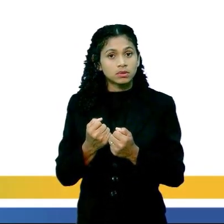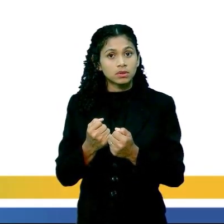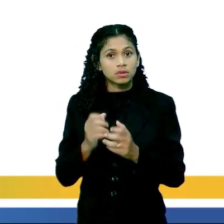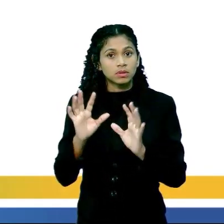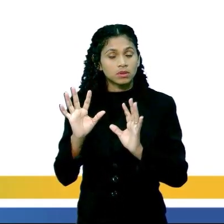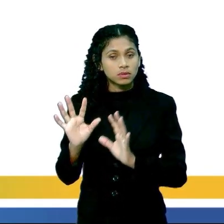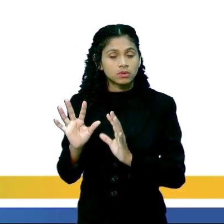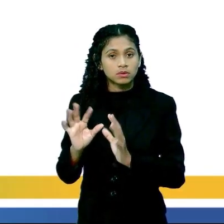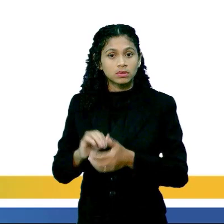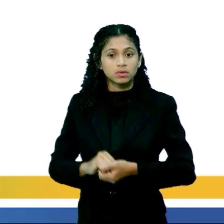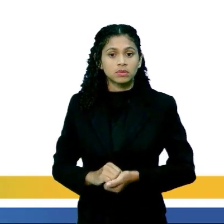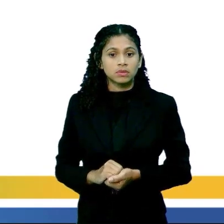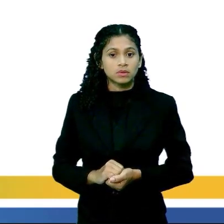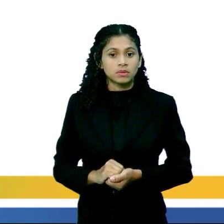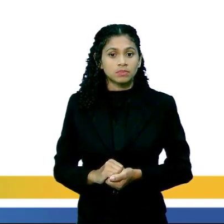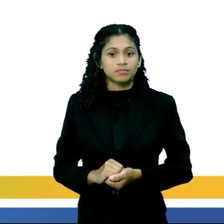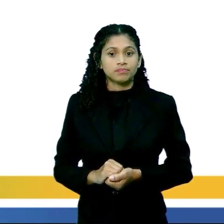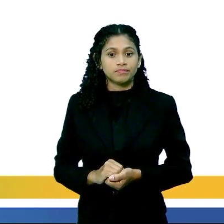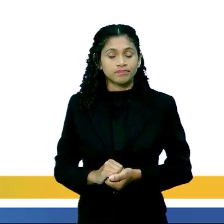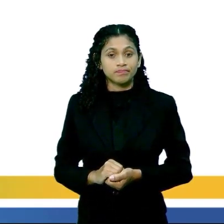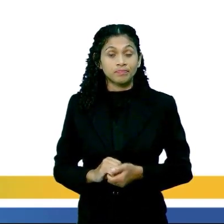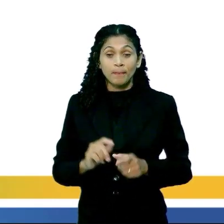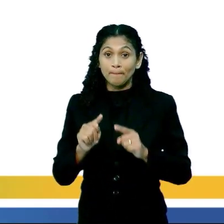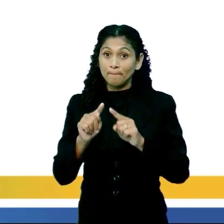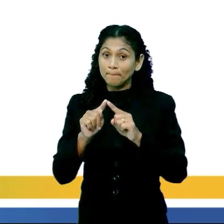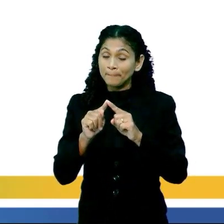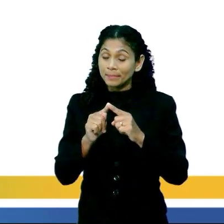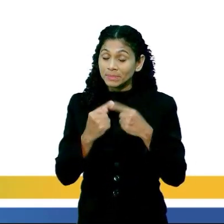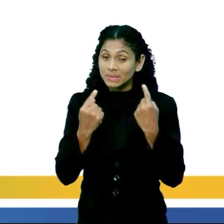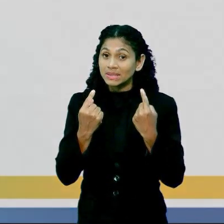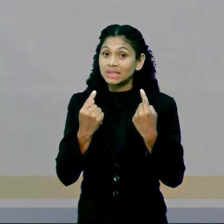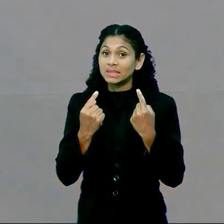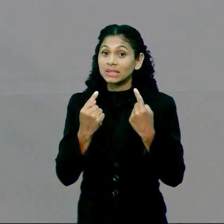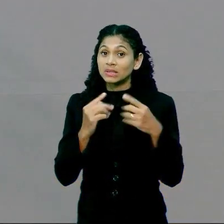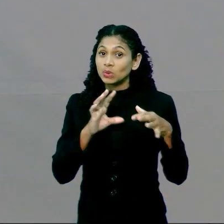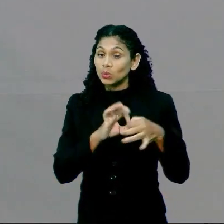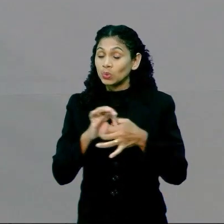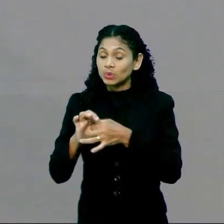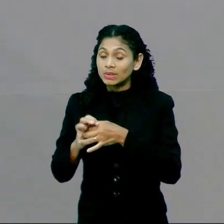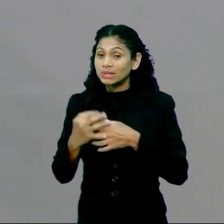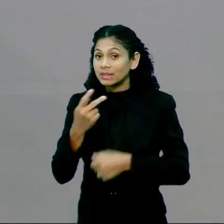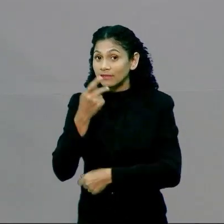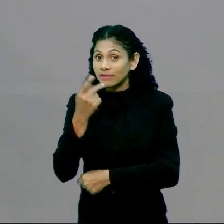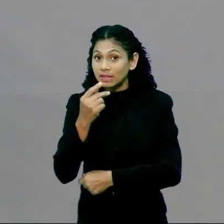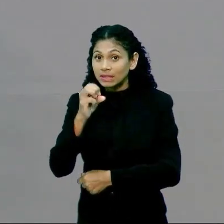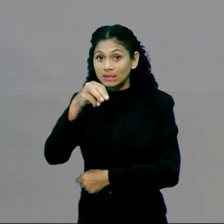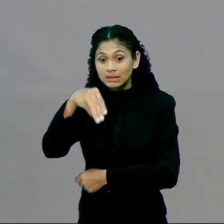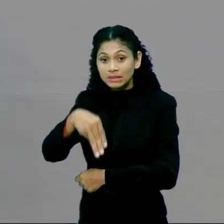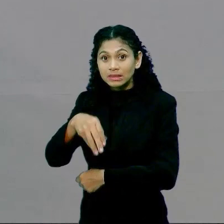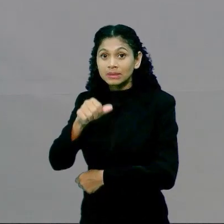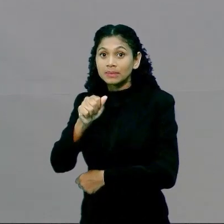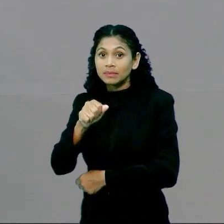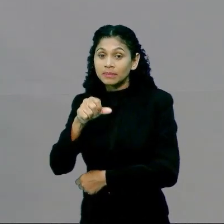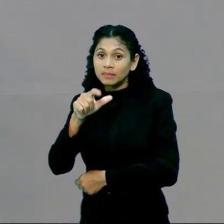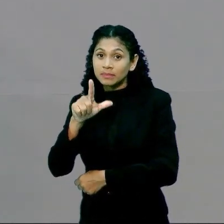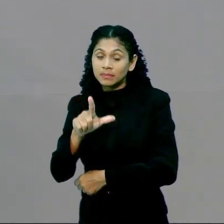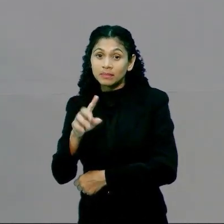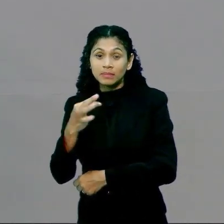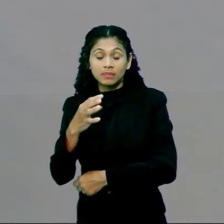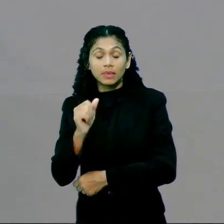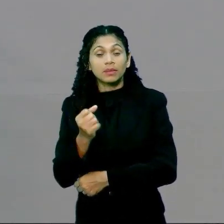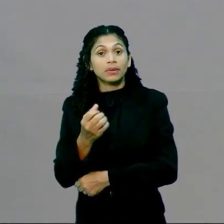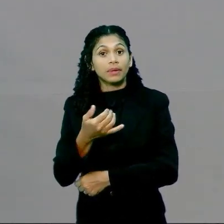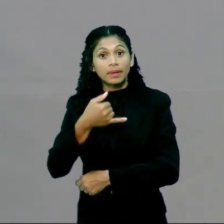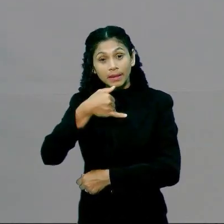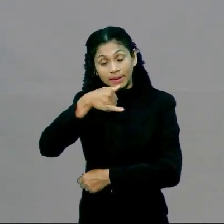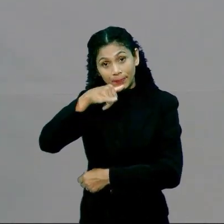está falando é dessa malta, que é uma bebida, né? E aí, como bebida, malta, ela também é bem famosa, né?